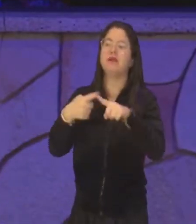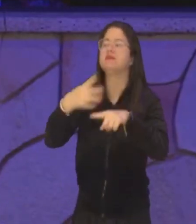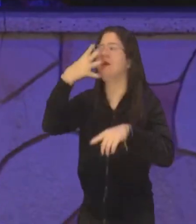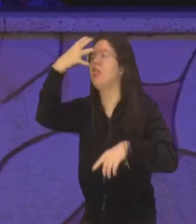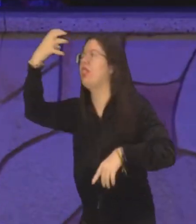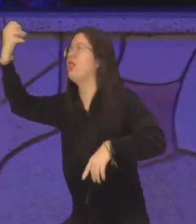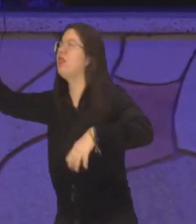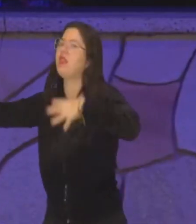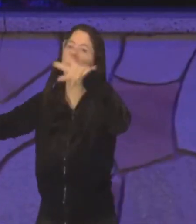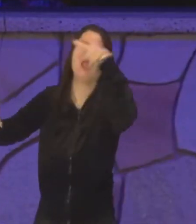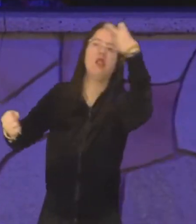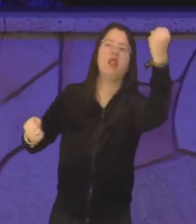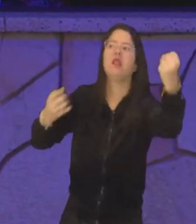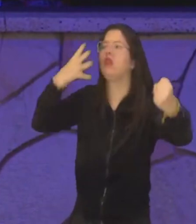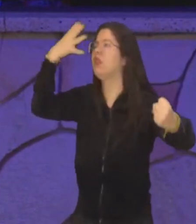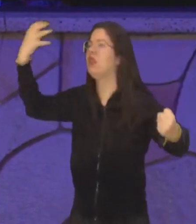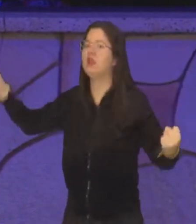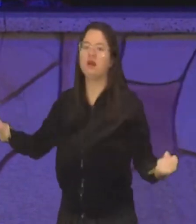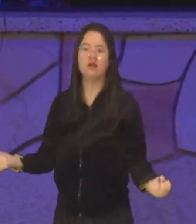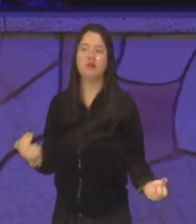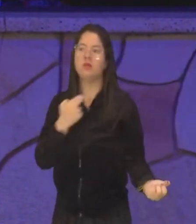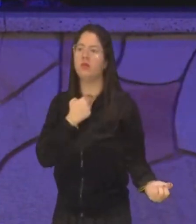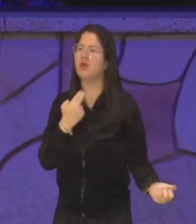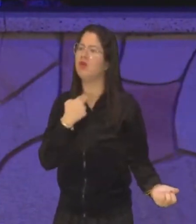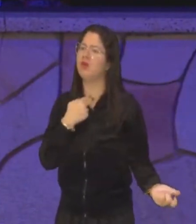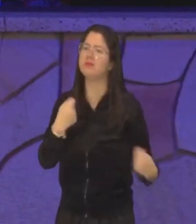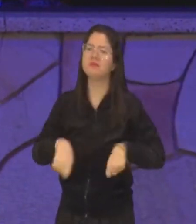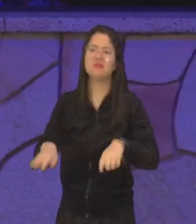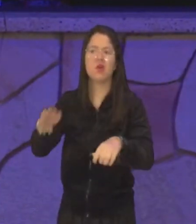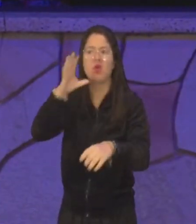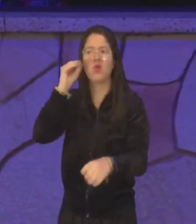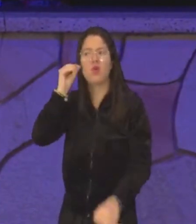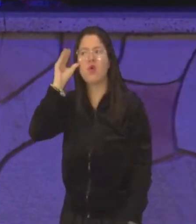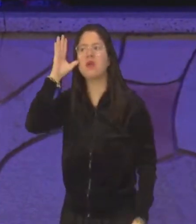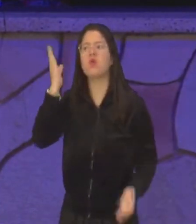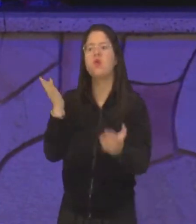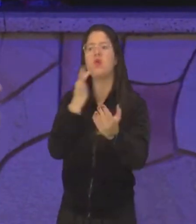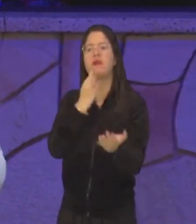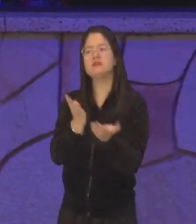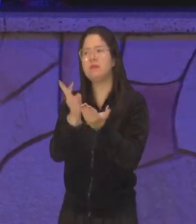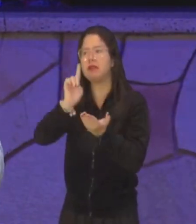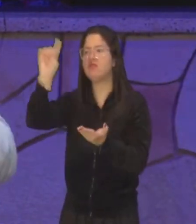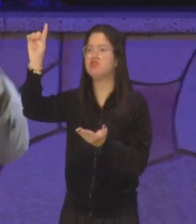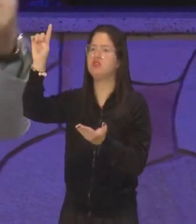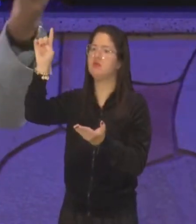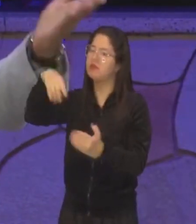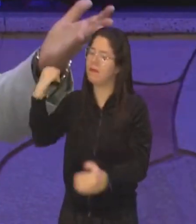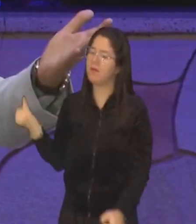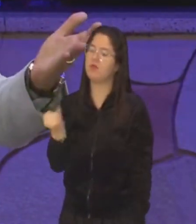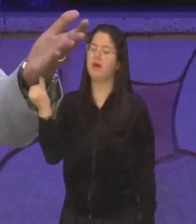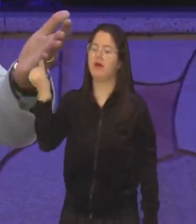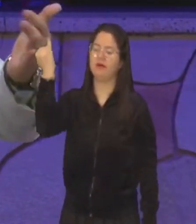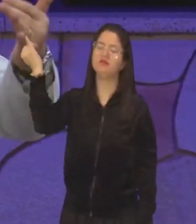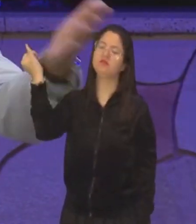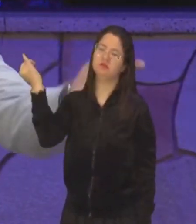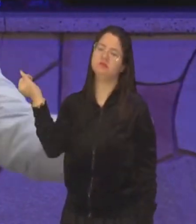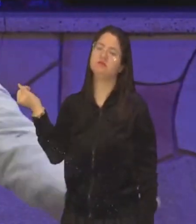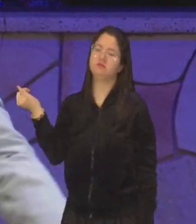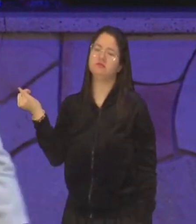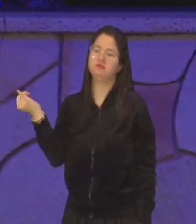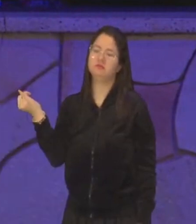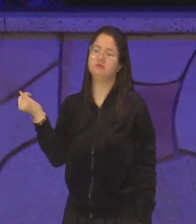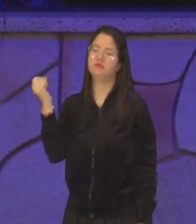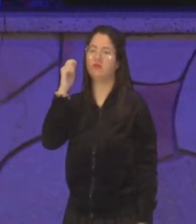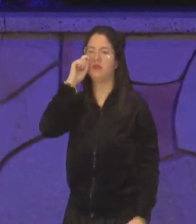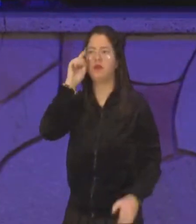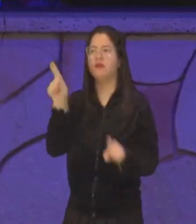doutrina. Conheça a palavra, esta palavra afiada, cortante em qualquer direção, fosse para cortar as doutrinas